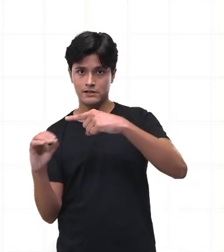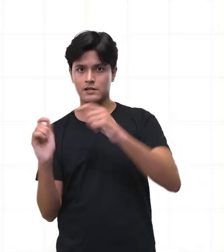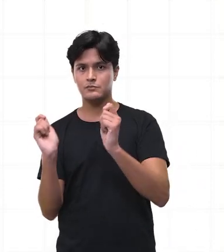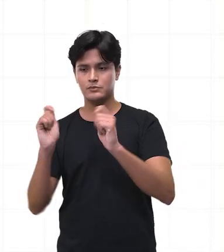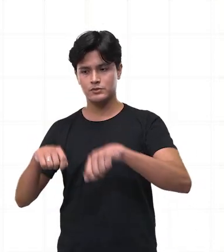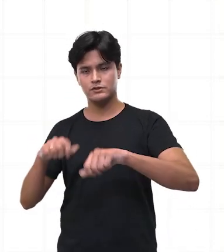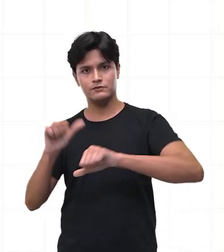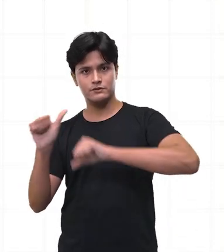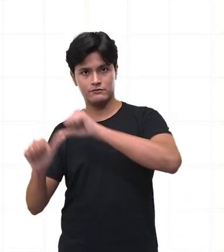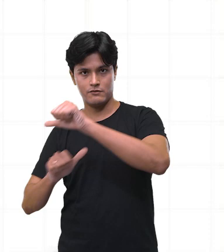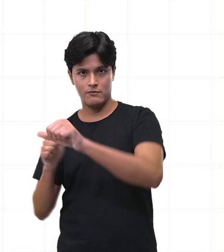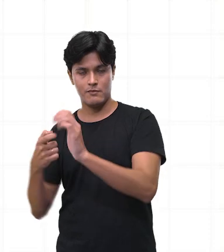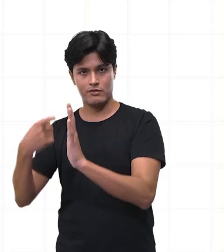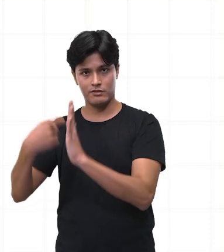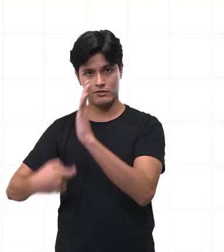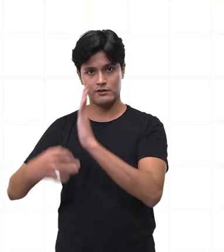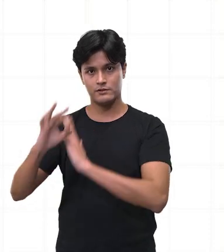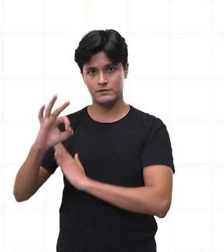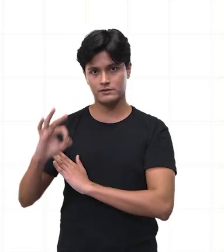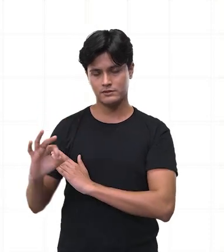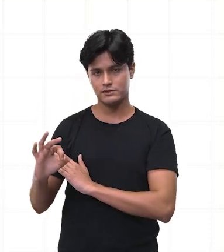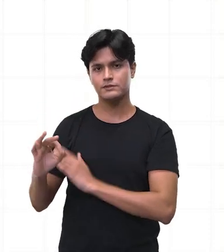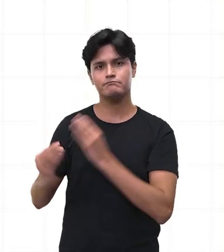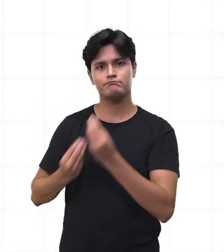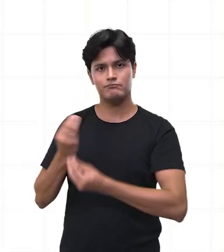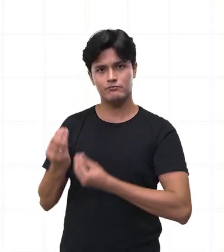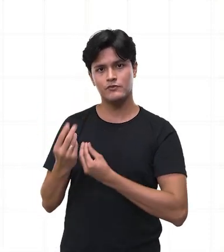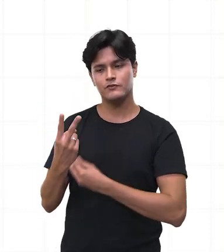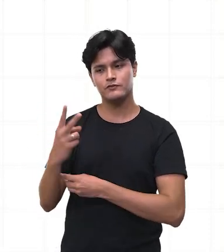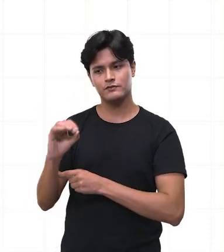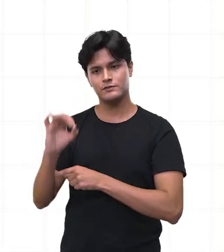taxa percentual também, ó, 20%.